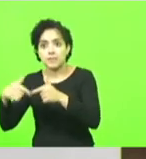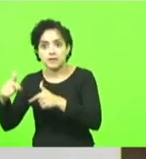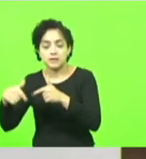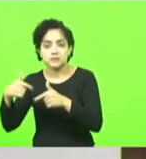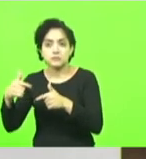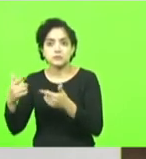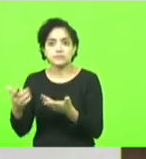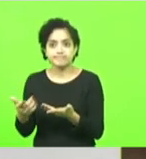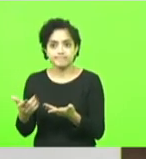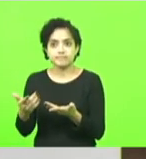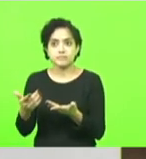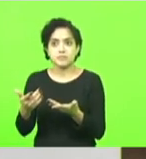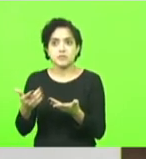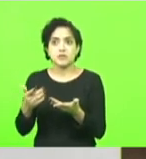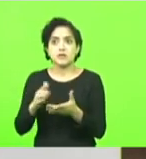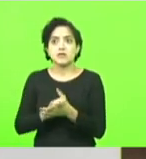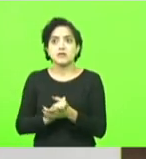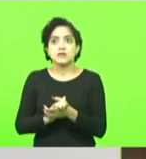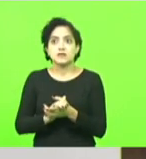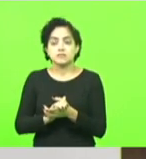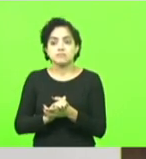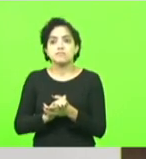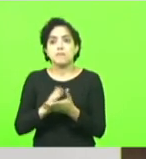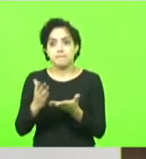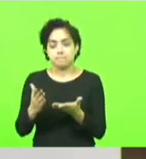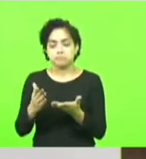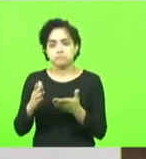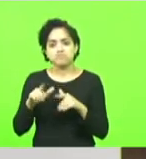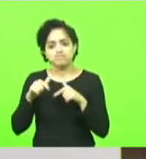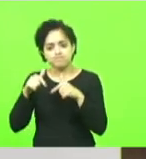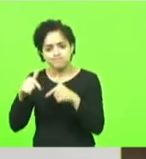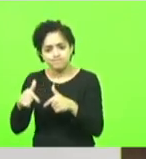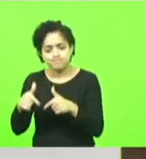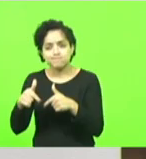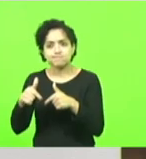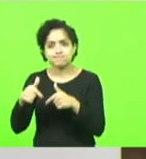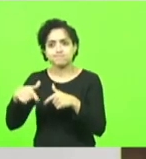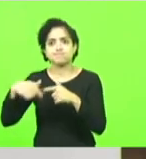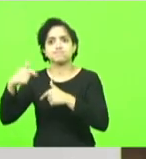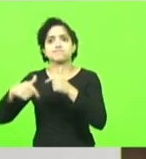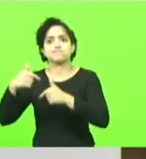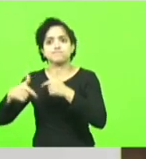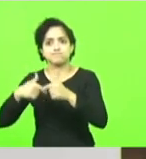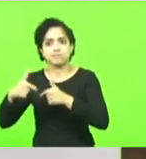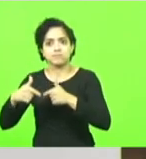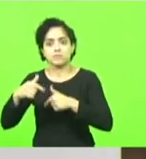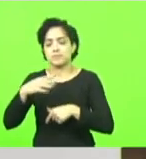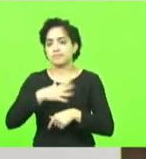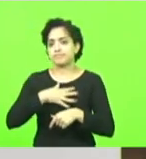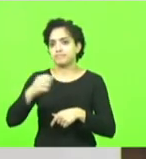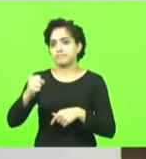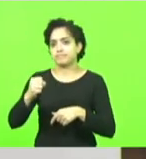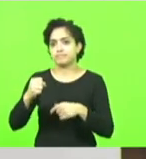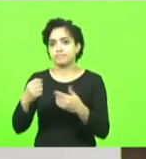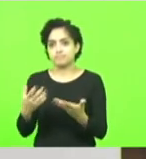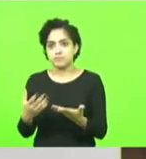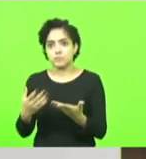O policial estava pronto para morrer em combate. E não para tirar a sua vida por causa